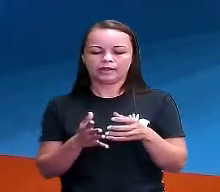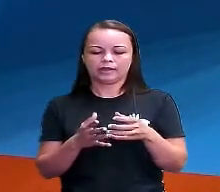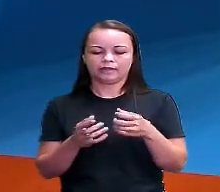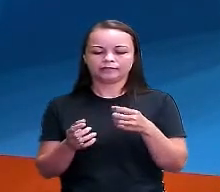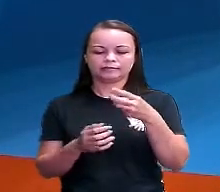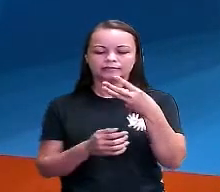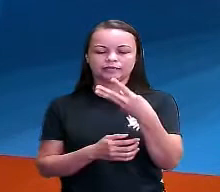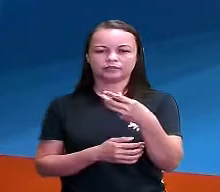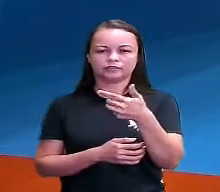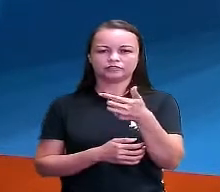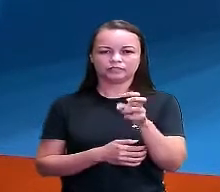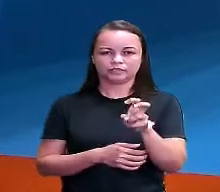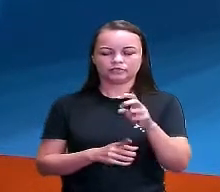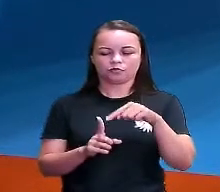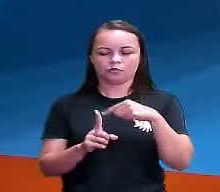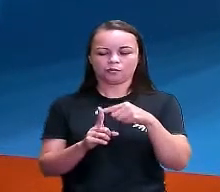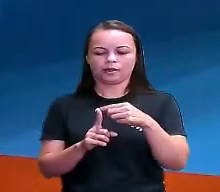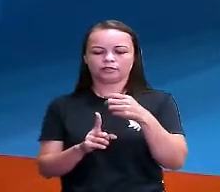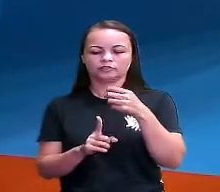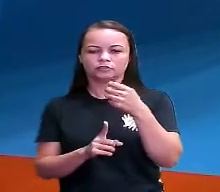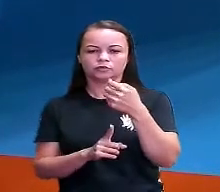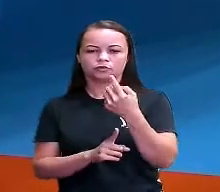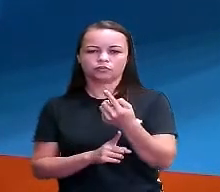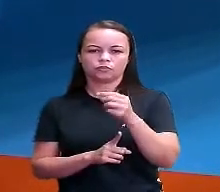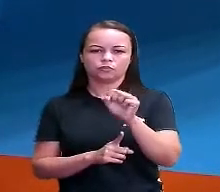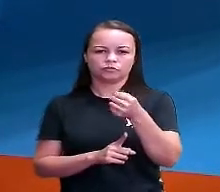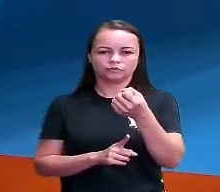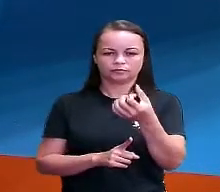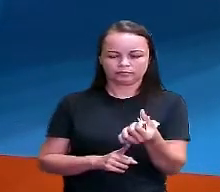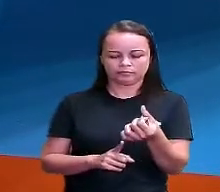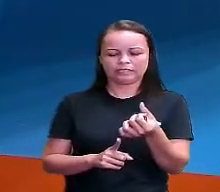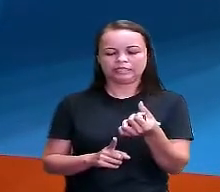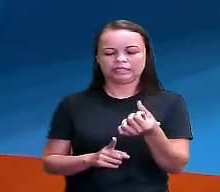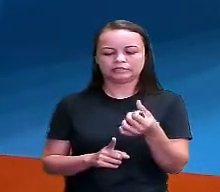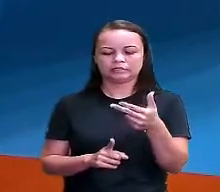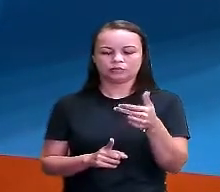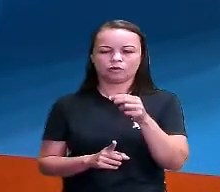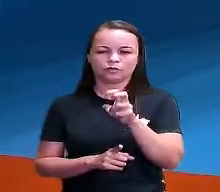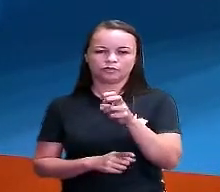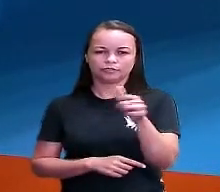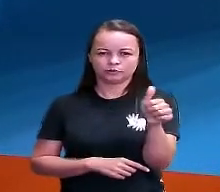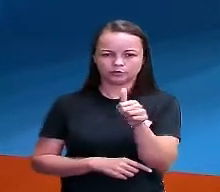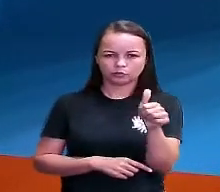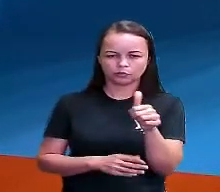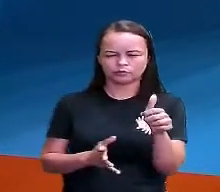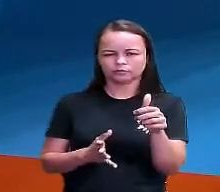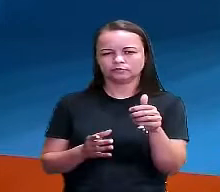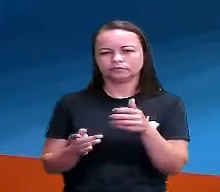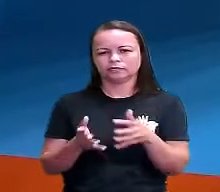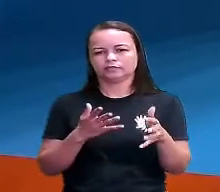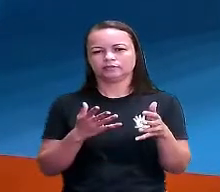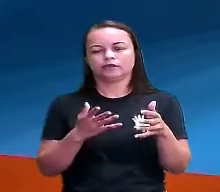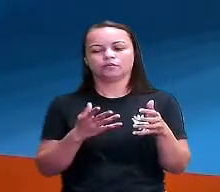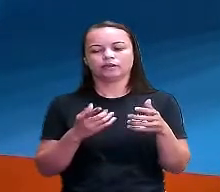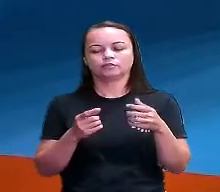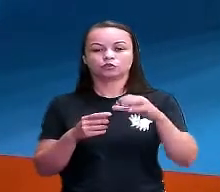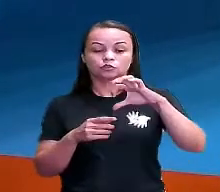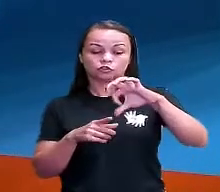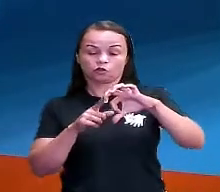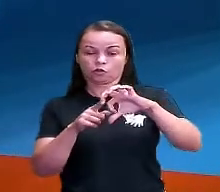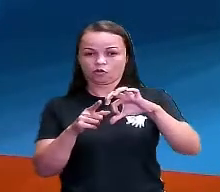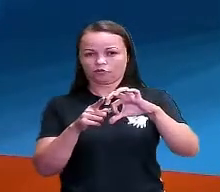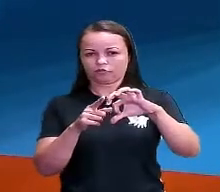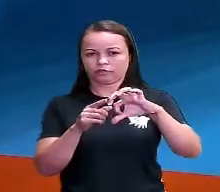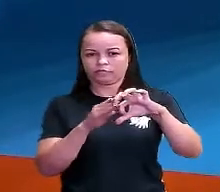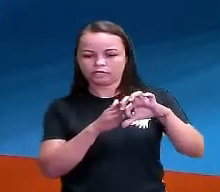dá 511. Lembre-se, gente, passou do 9, deu 10 em diante, eu não posso botar o número